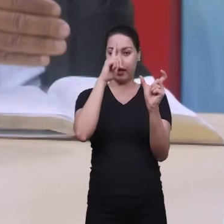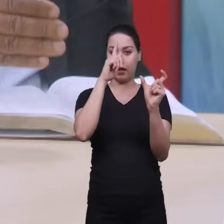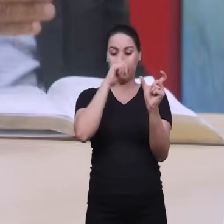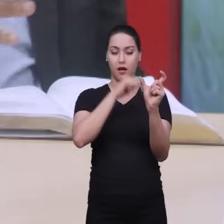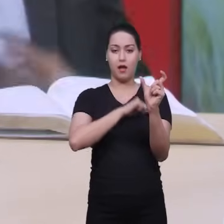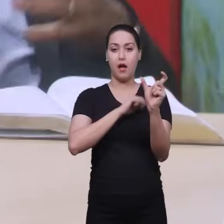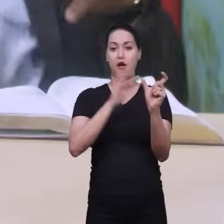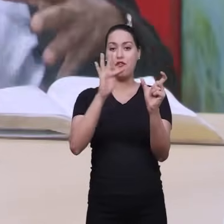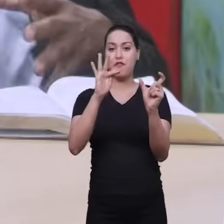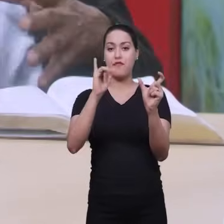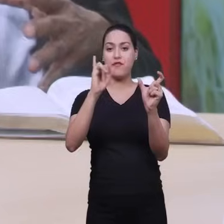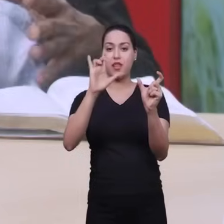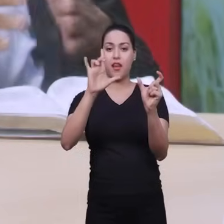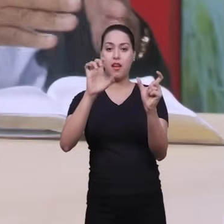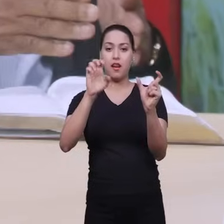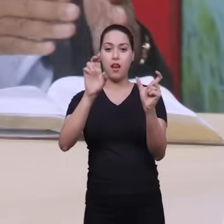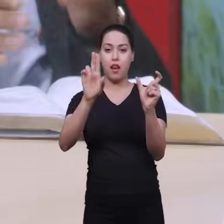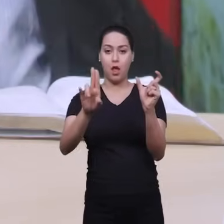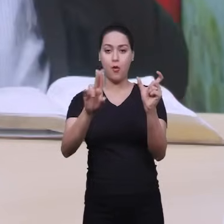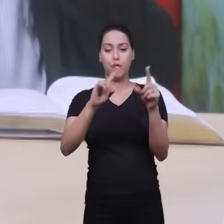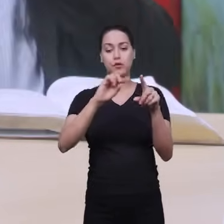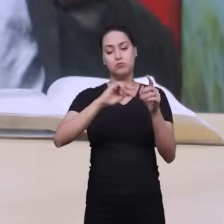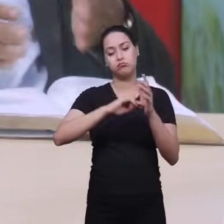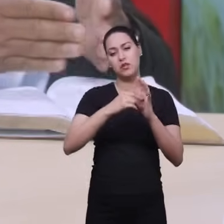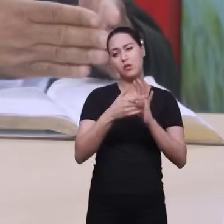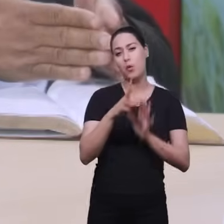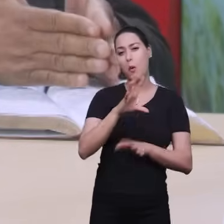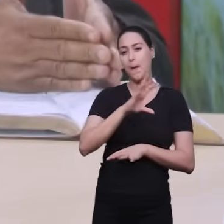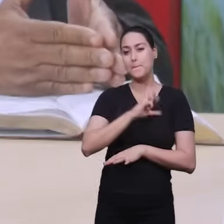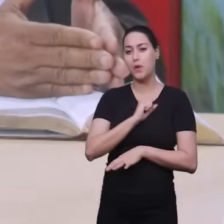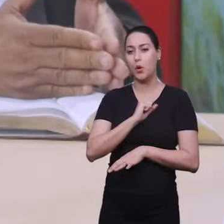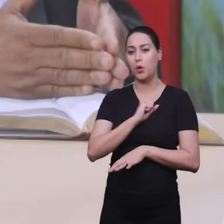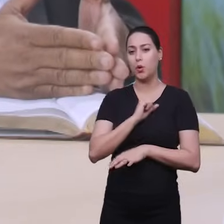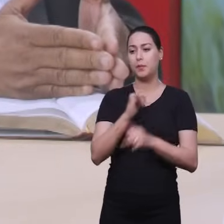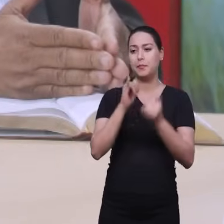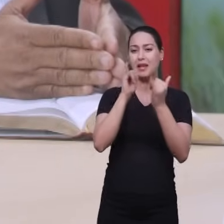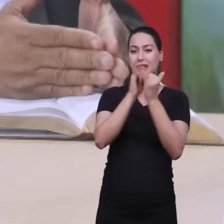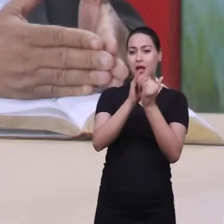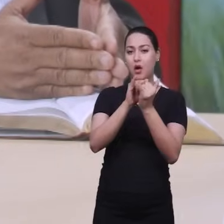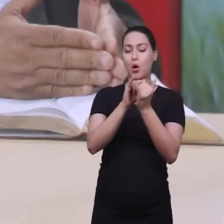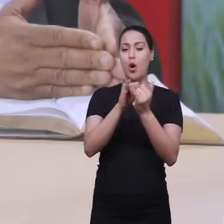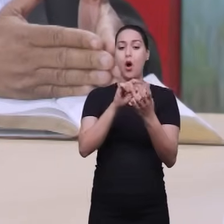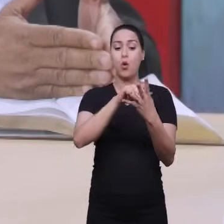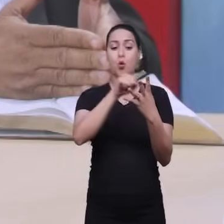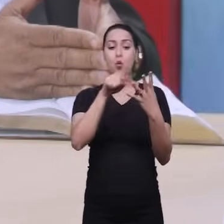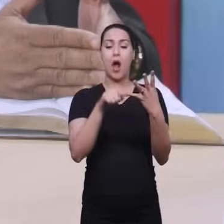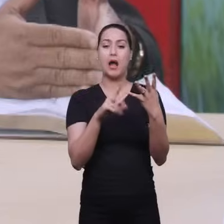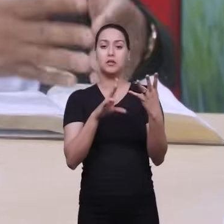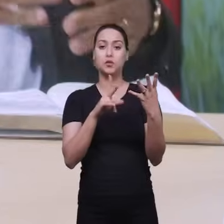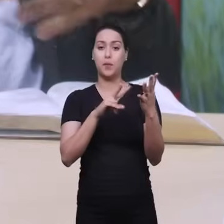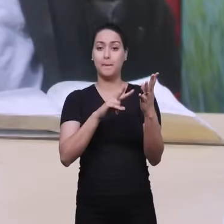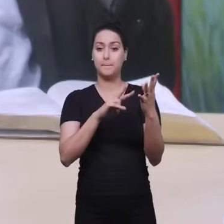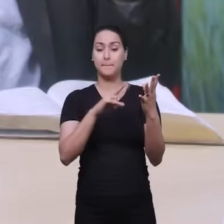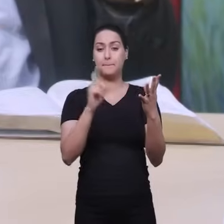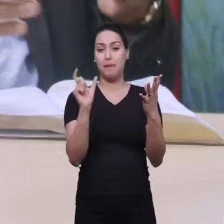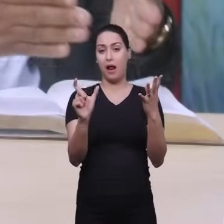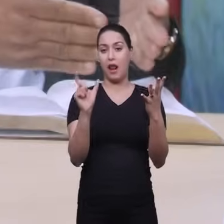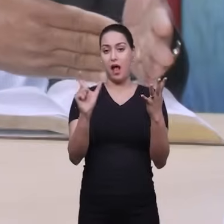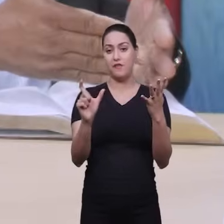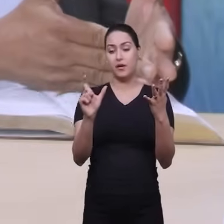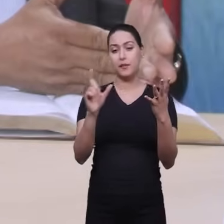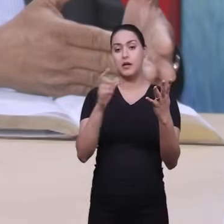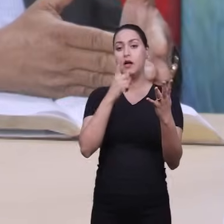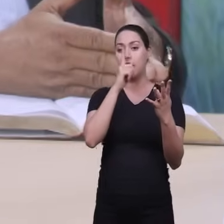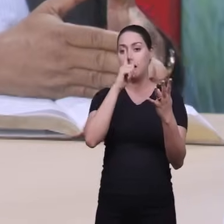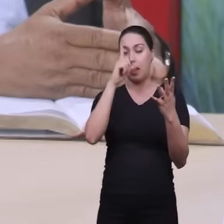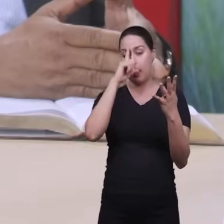é o amor mais não né No amor tem é o grego tem quatro palavras para amor que eles tentaram traduzindo